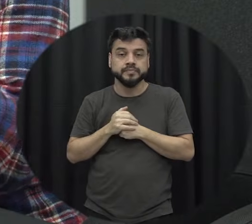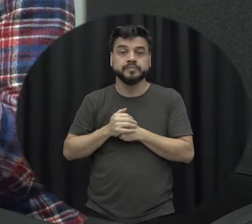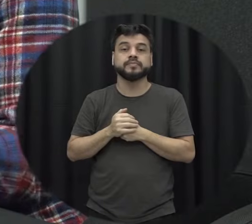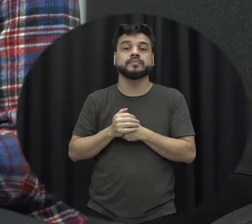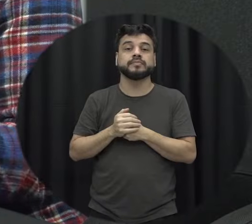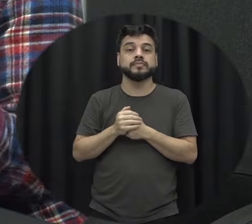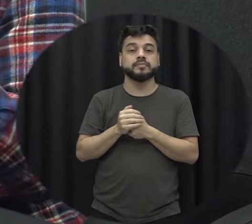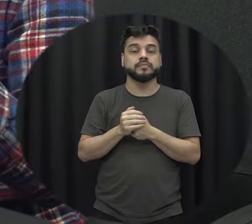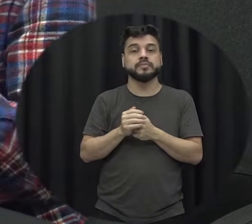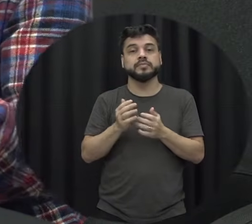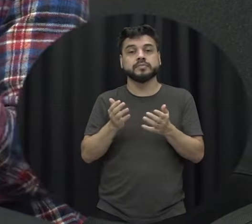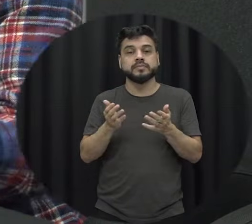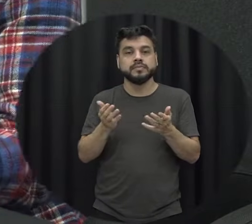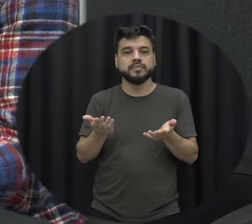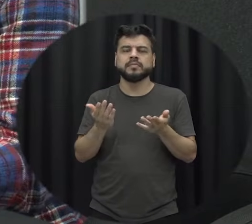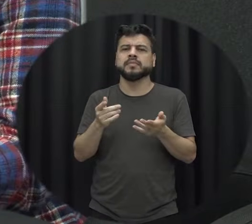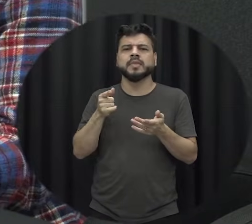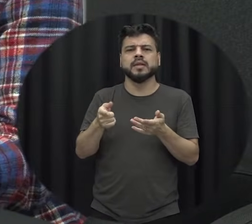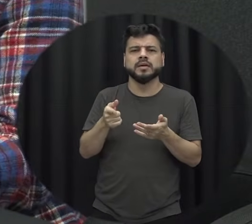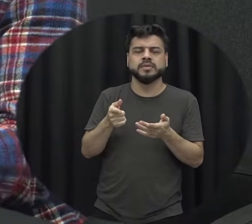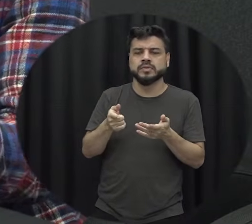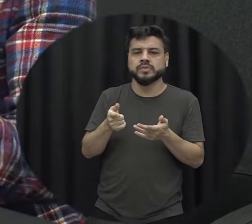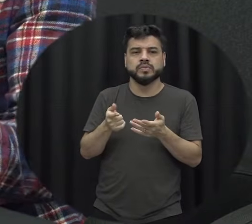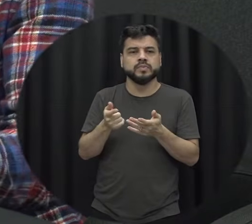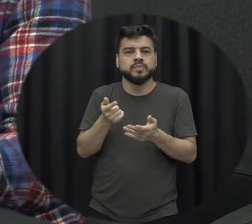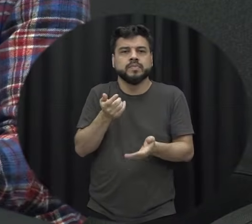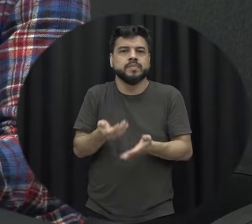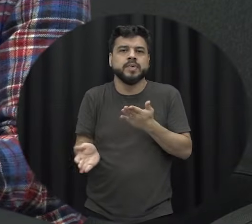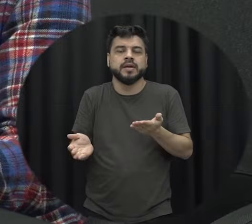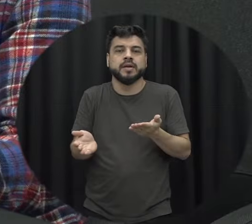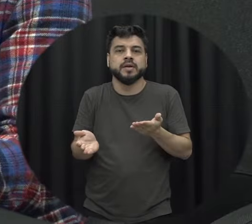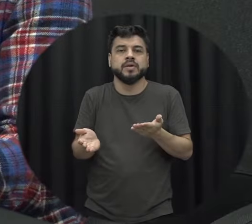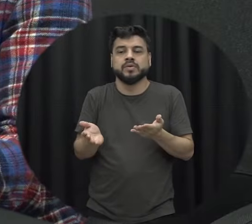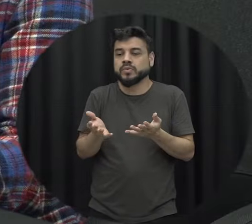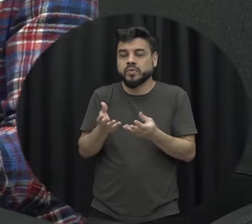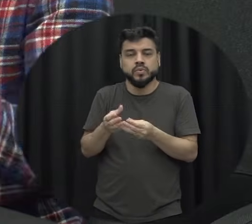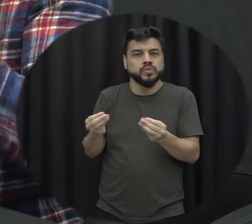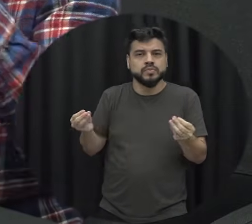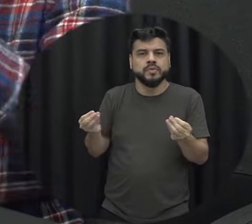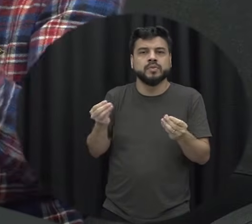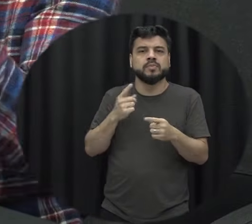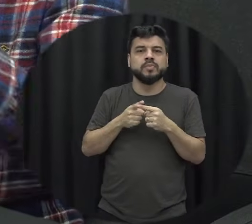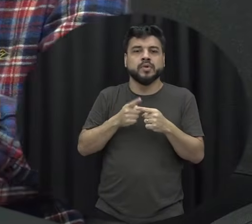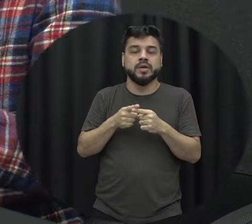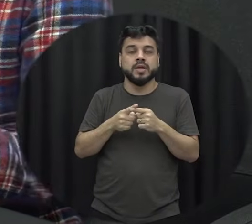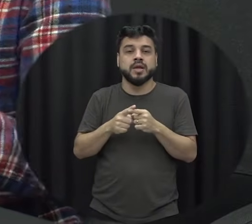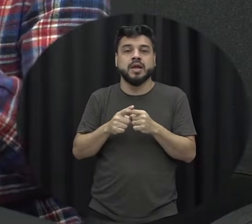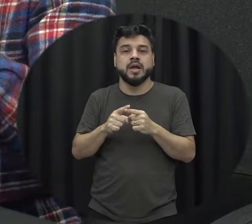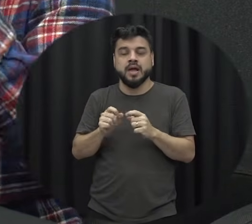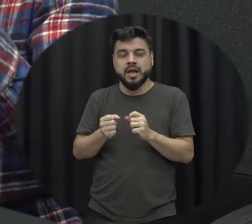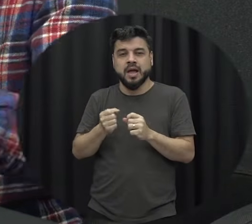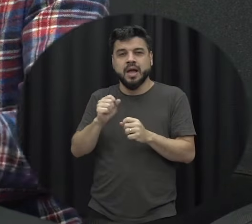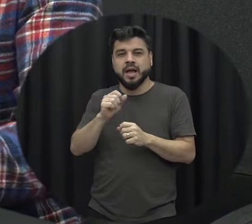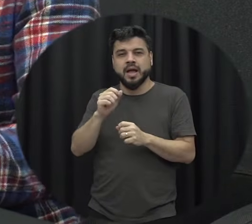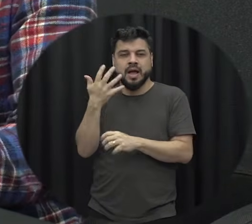mas se perdeu a cultura dali, porque conforme a mata vai se regenerando,